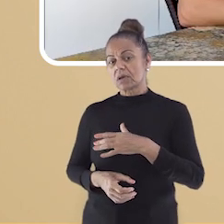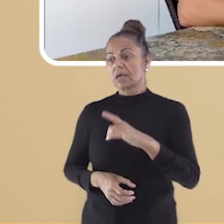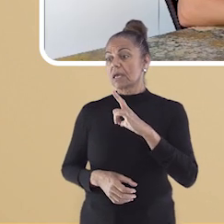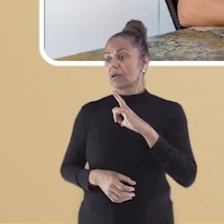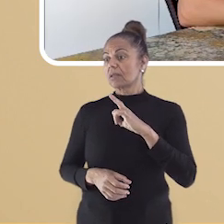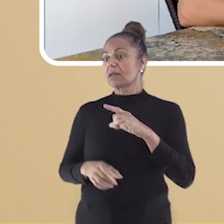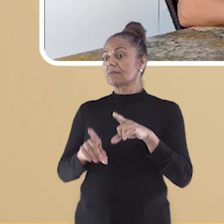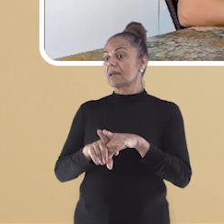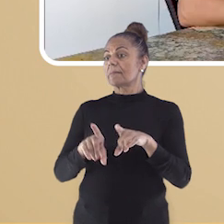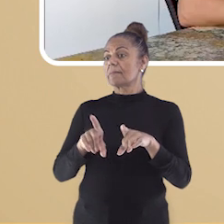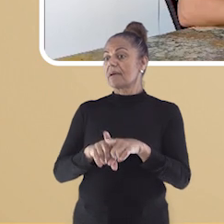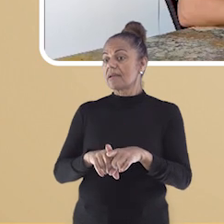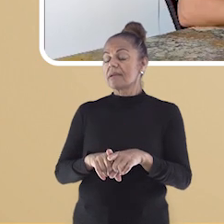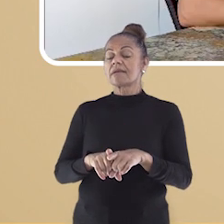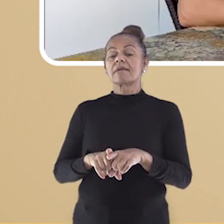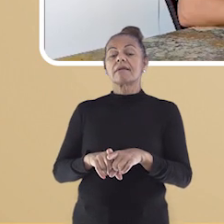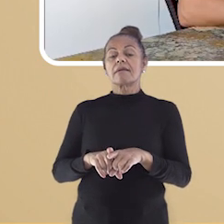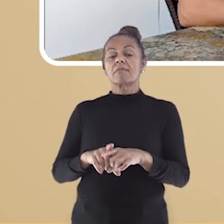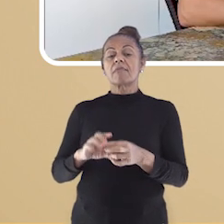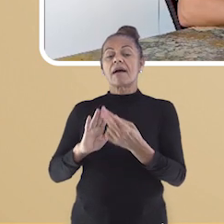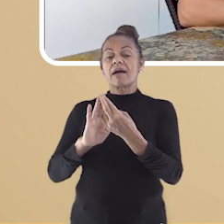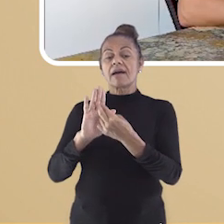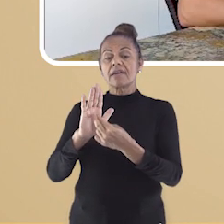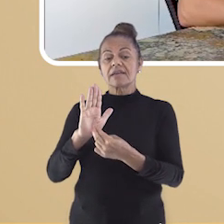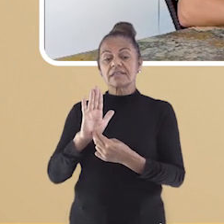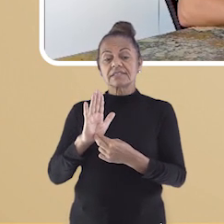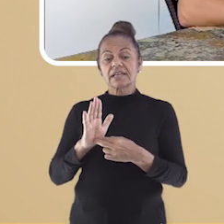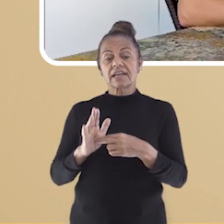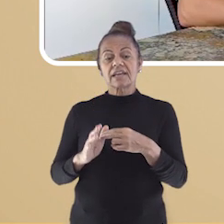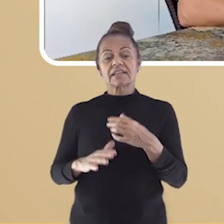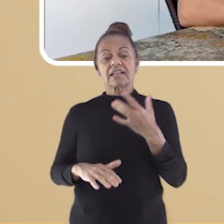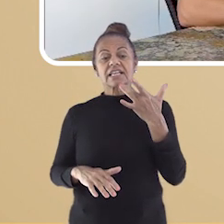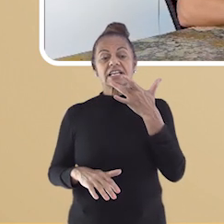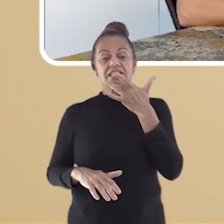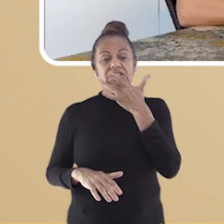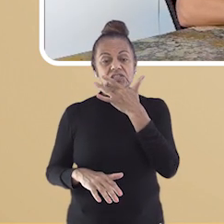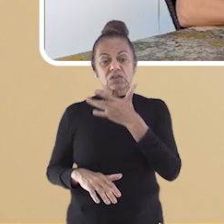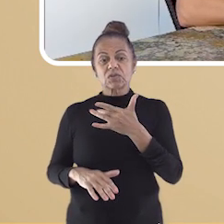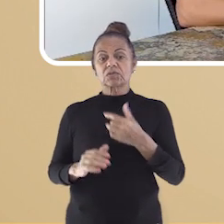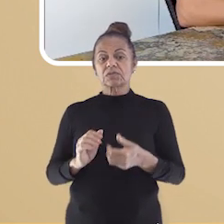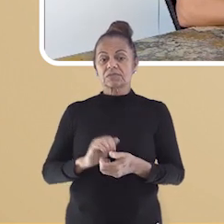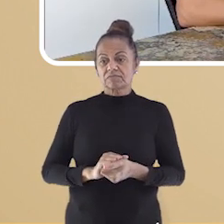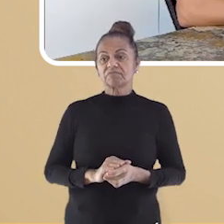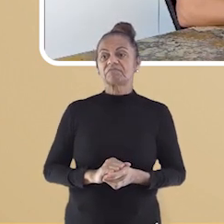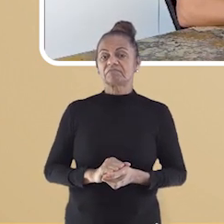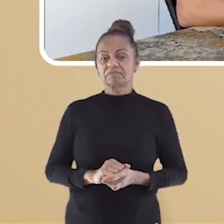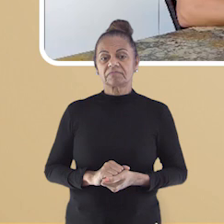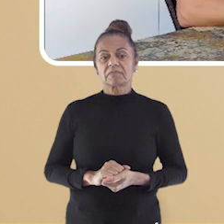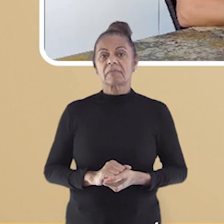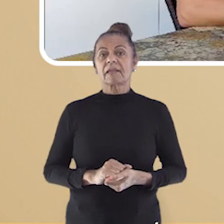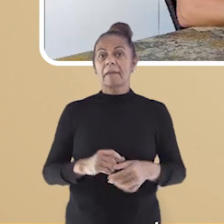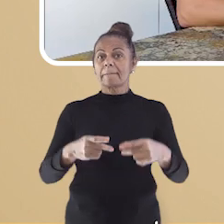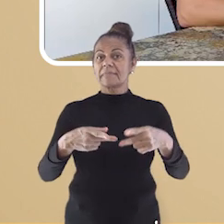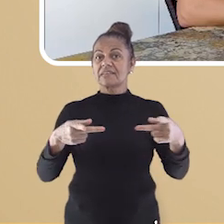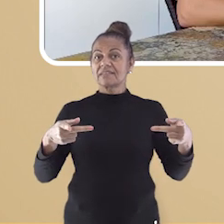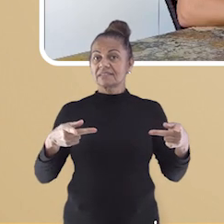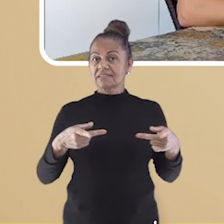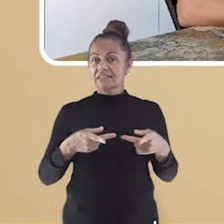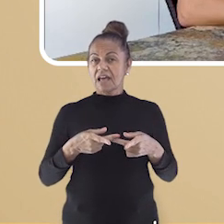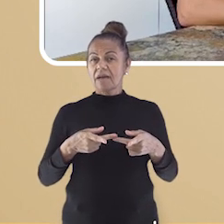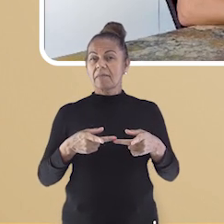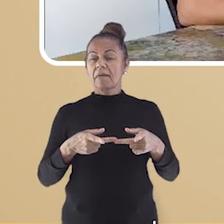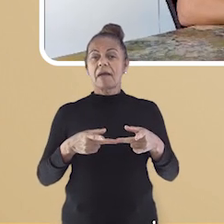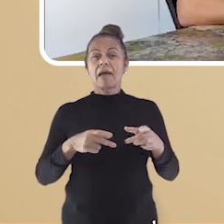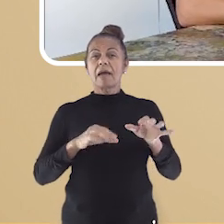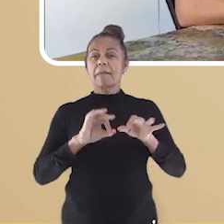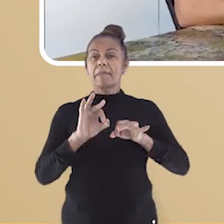deliciosa, que é pizza feita no pão de forma. Pizza com pão de forma? Essa eu quero ver.